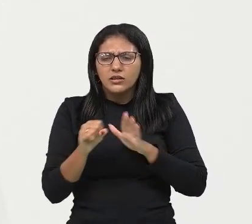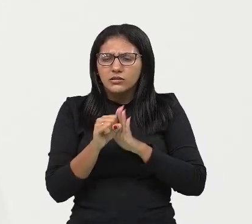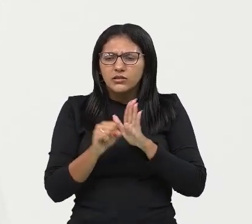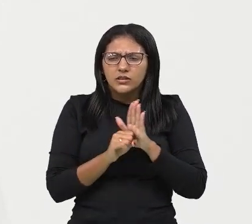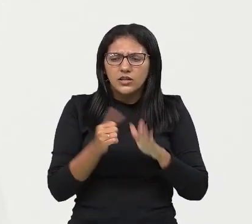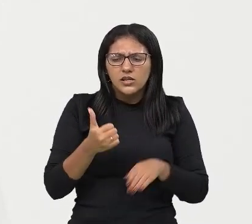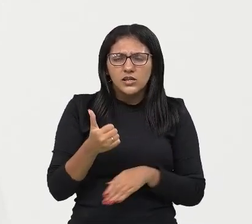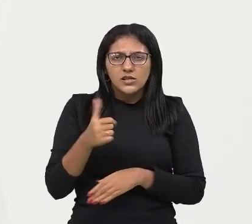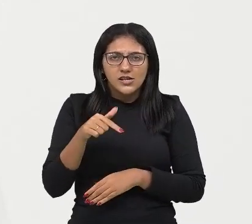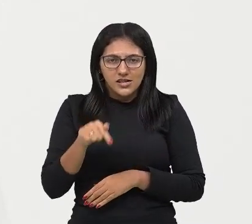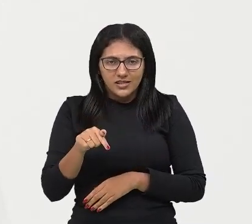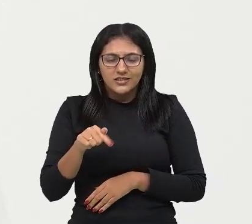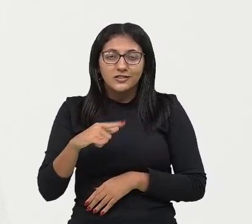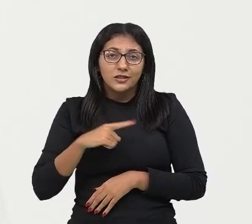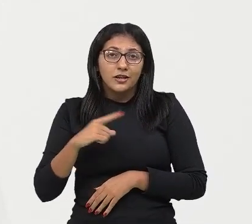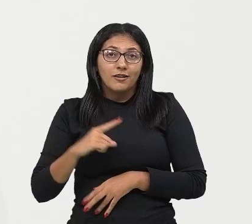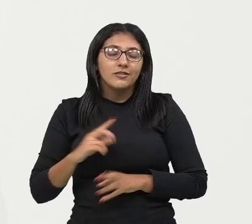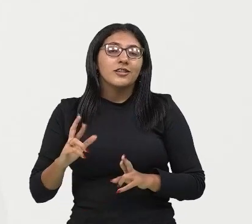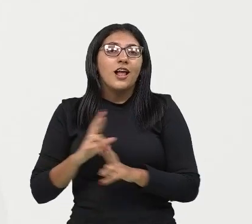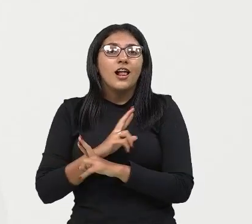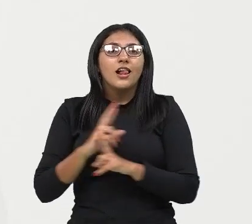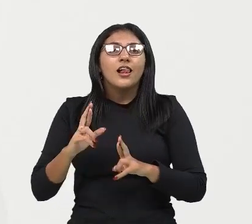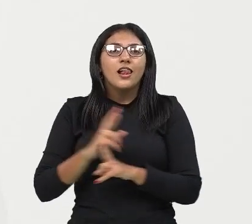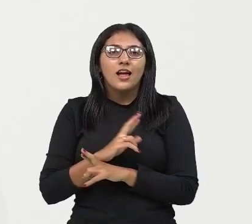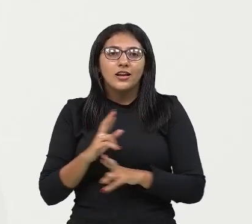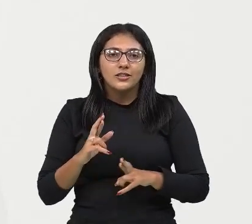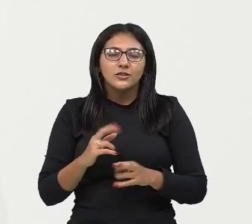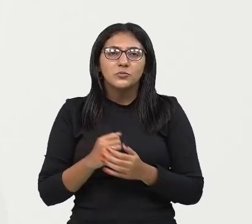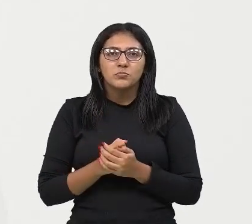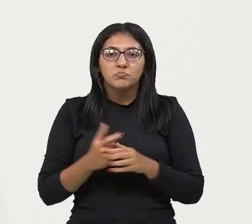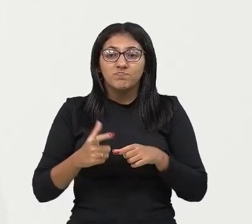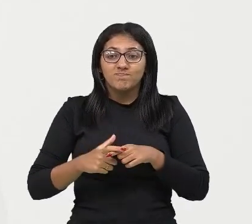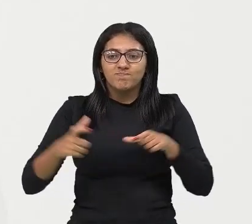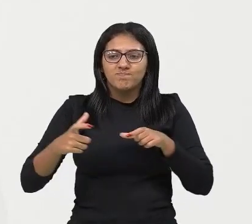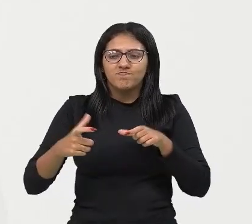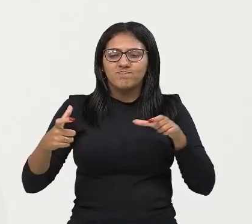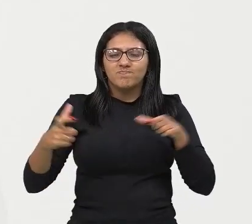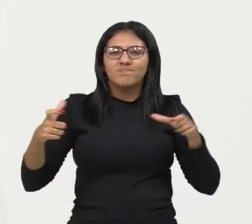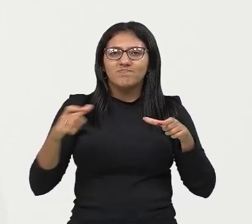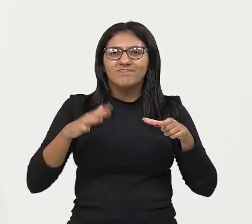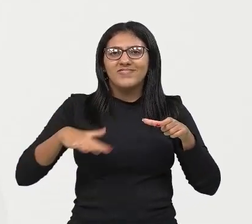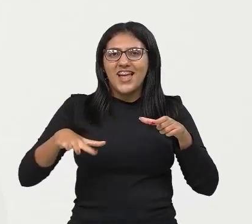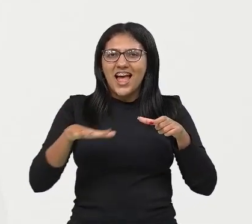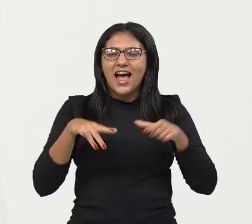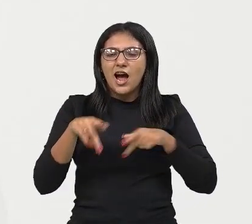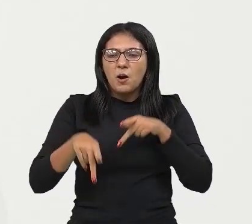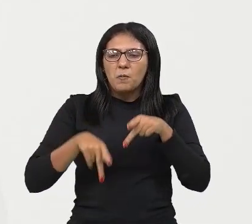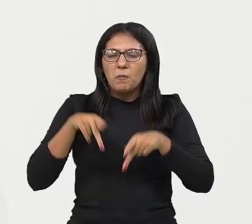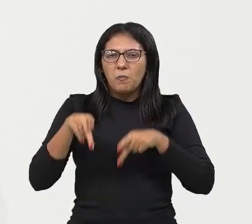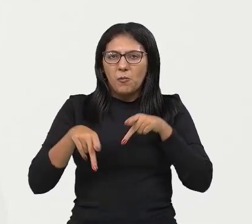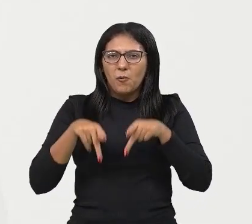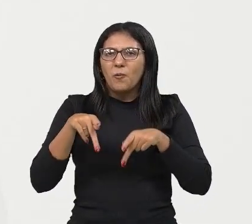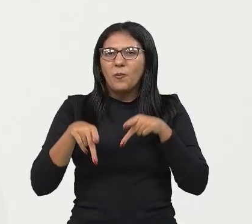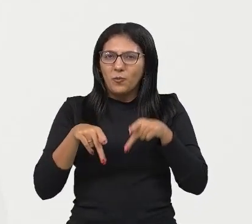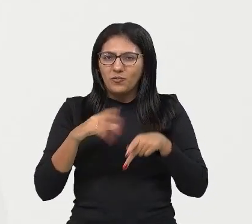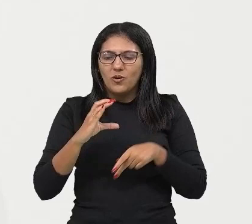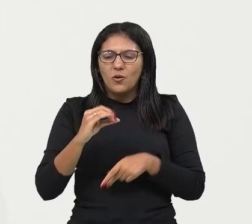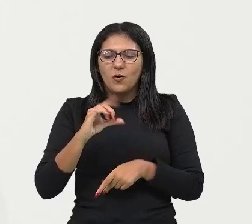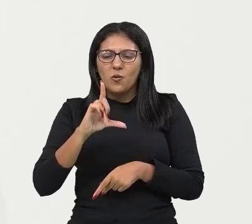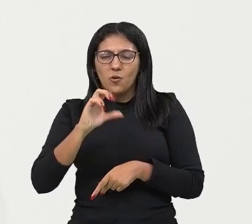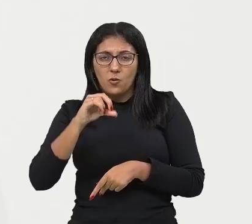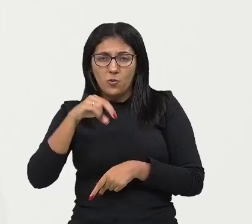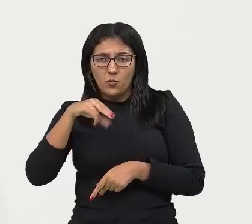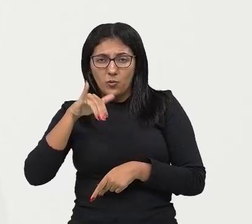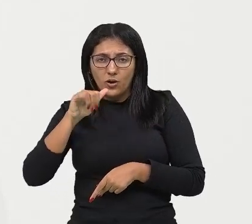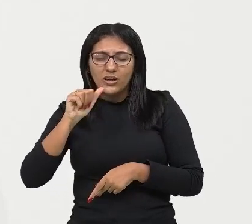XVII, né, vai estar relacionado à expansão da colônia, que acabou acompanhando aí